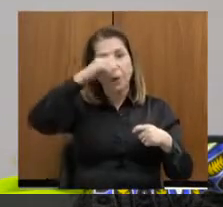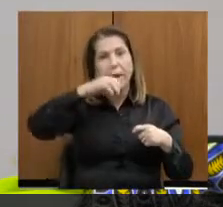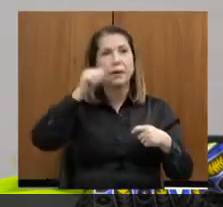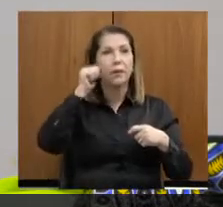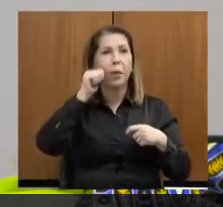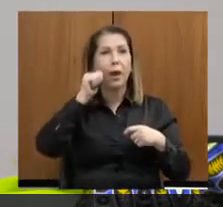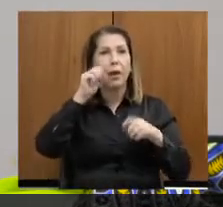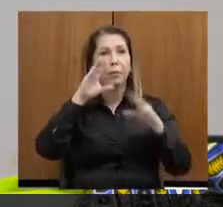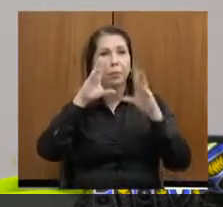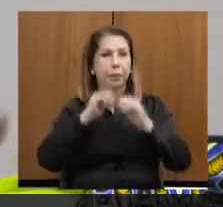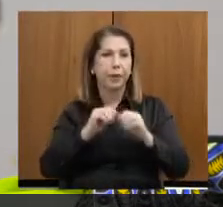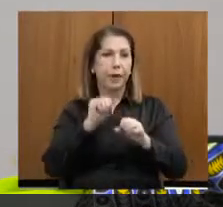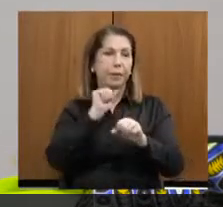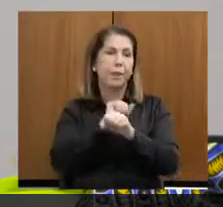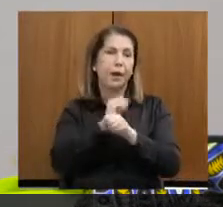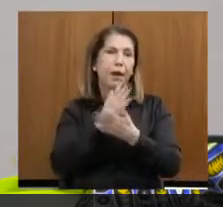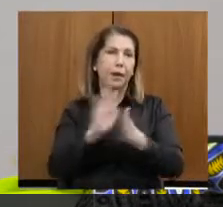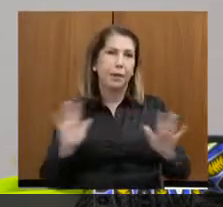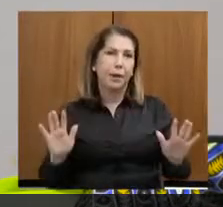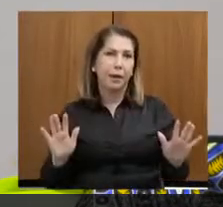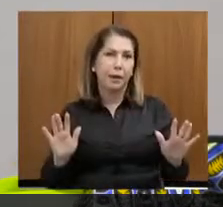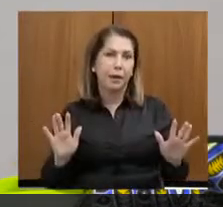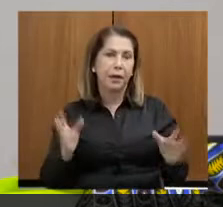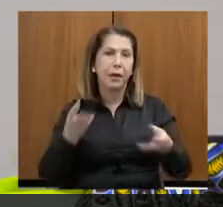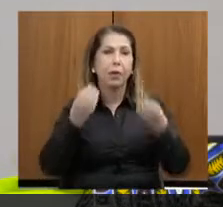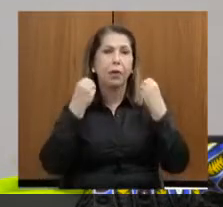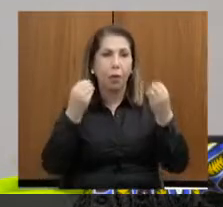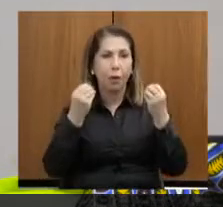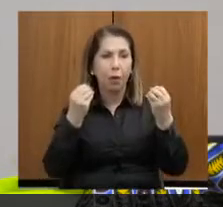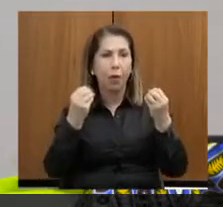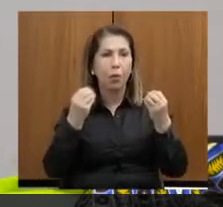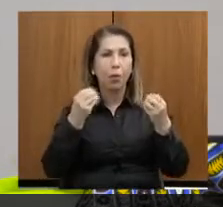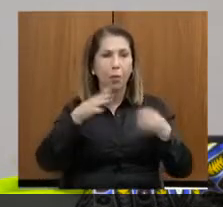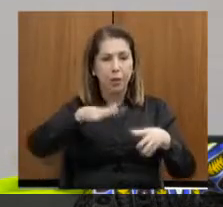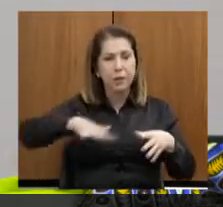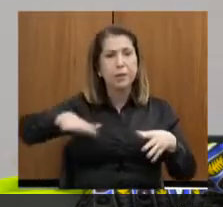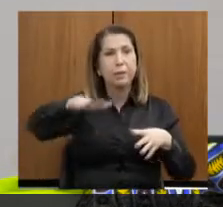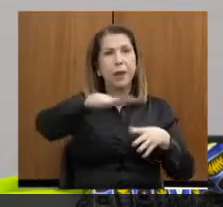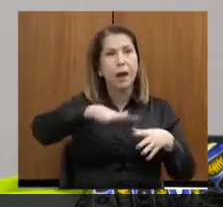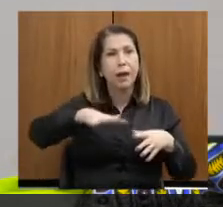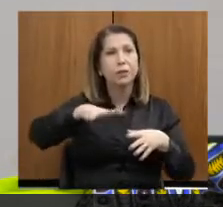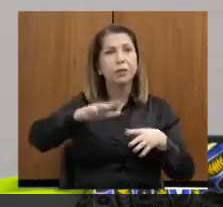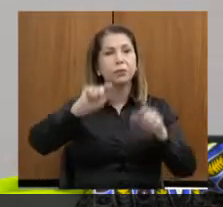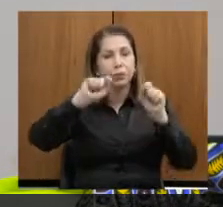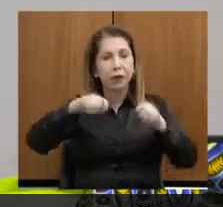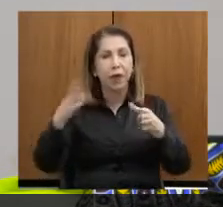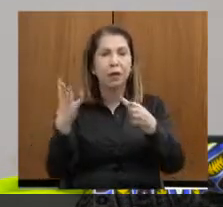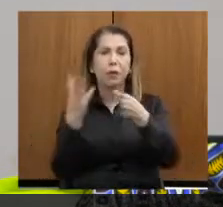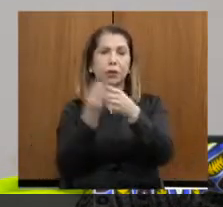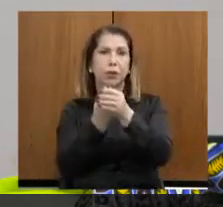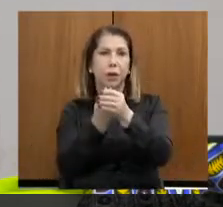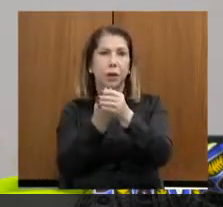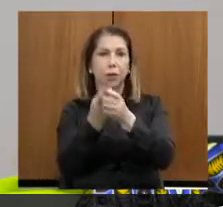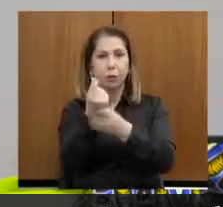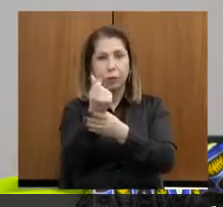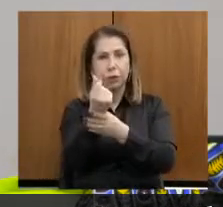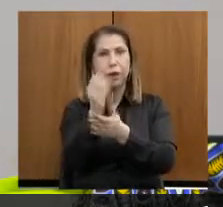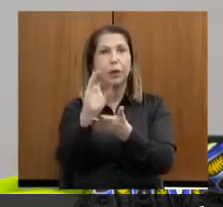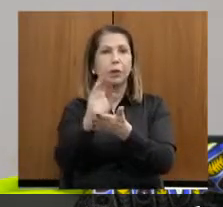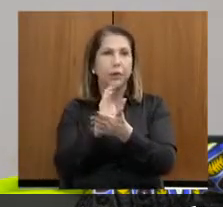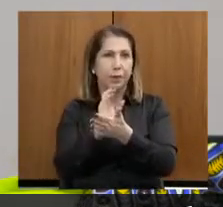incluir e pensar como esses espaços já faz isso seja incluídos nesse orçamento